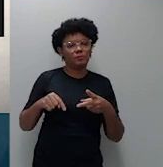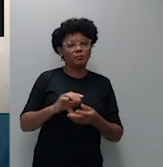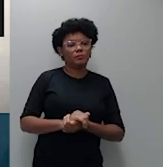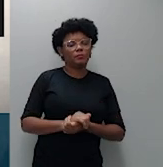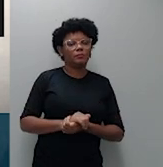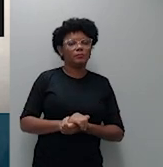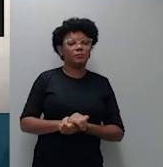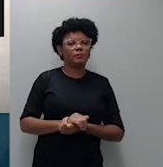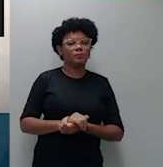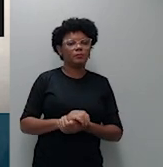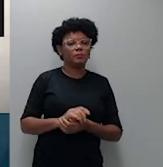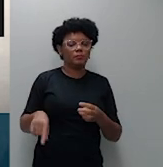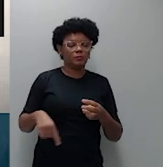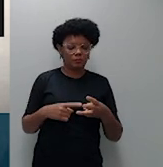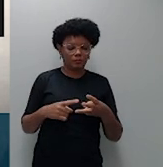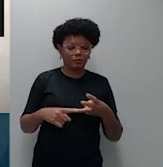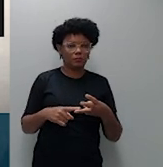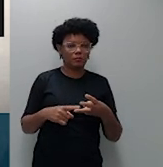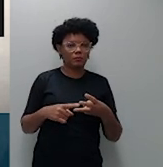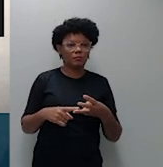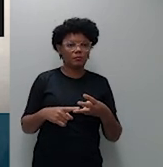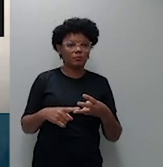ministra Isabel